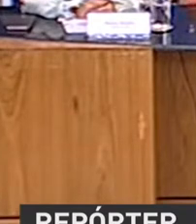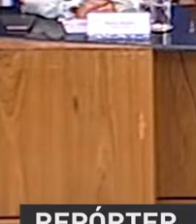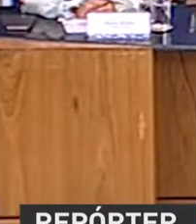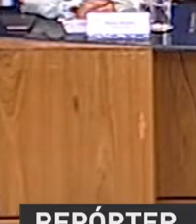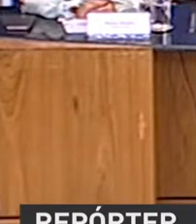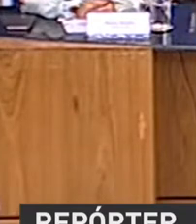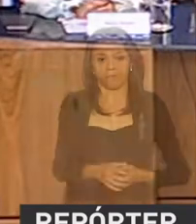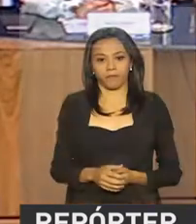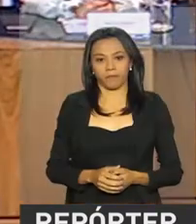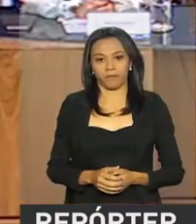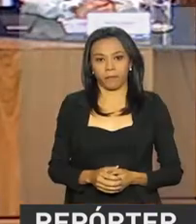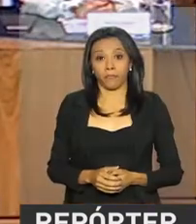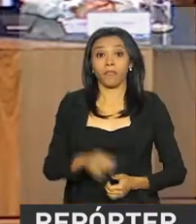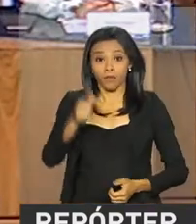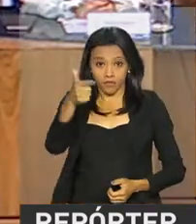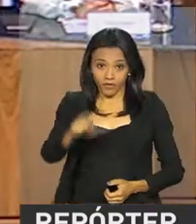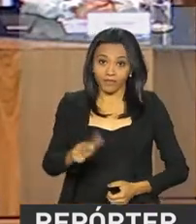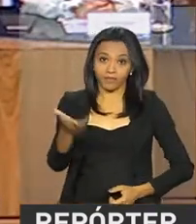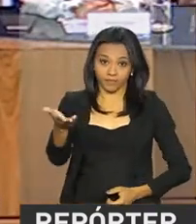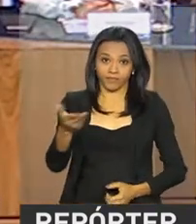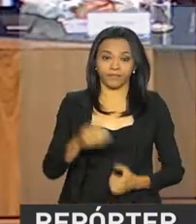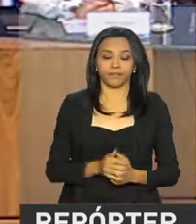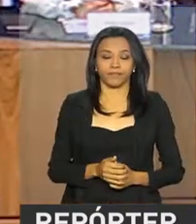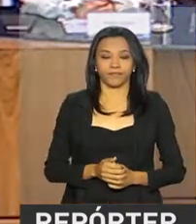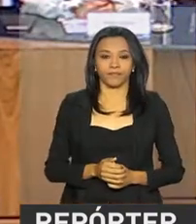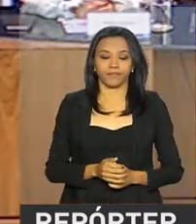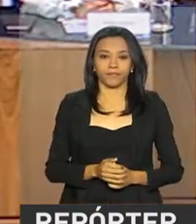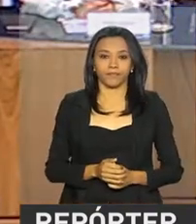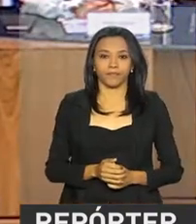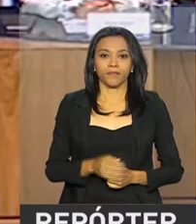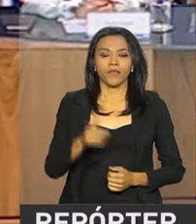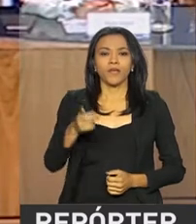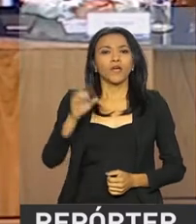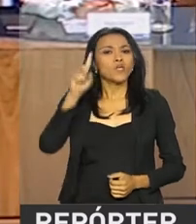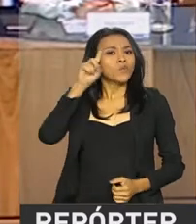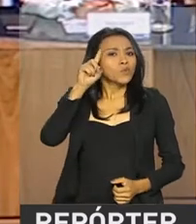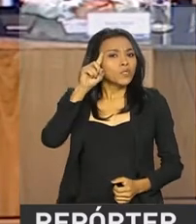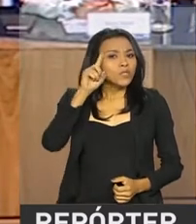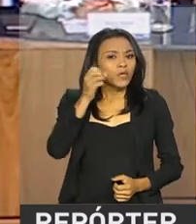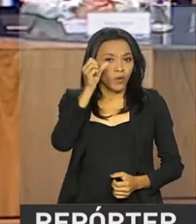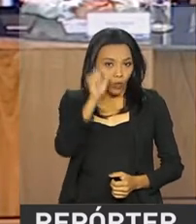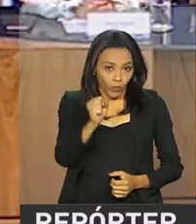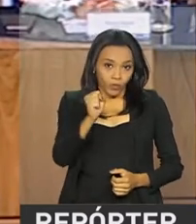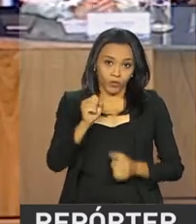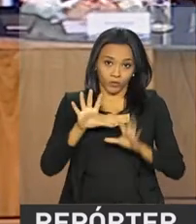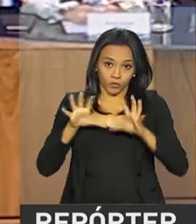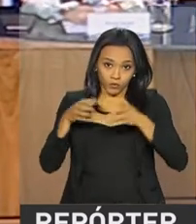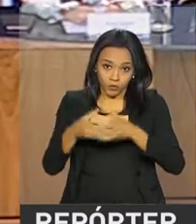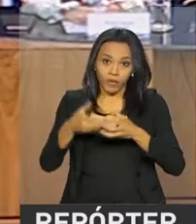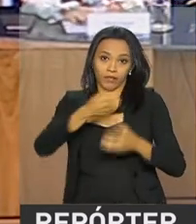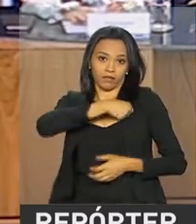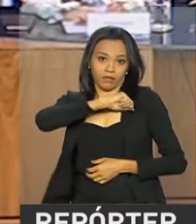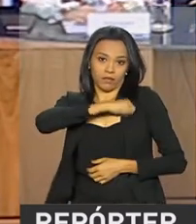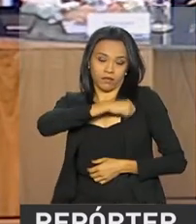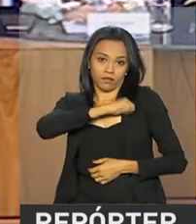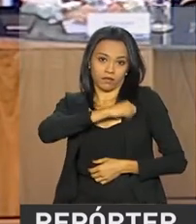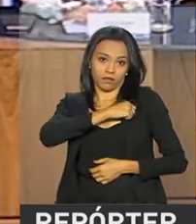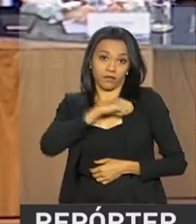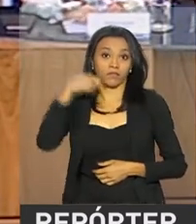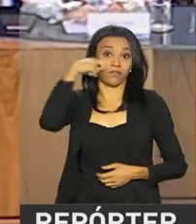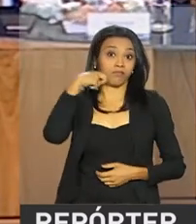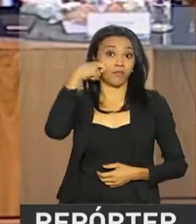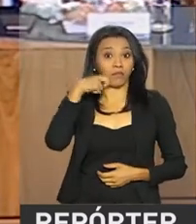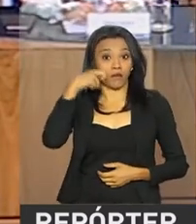Ele pode repetir, por favor, delegado. Claro. No dia 8, tá, Operação Adiname, realizada pela Delegacia de Juazeiro do